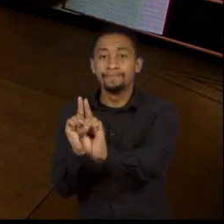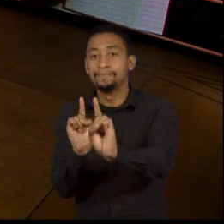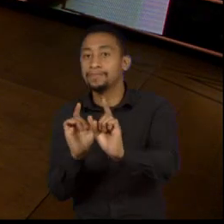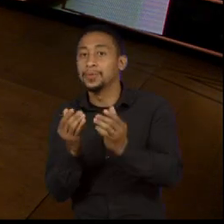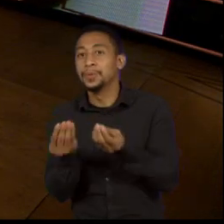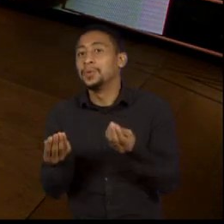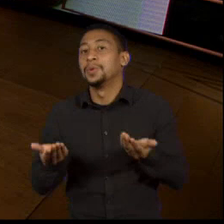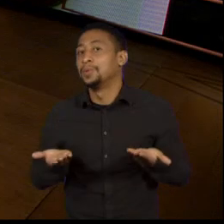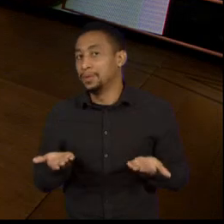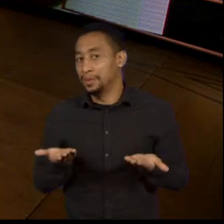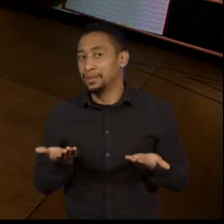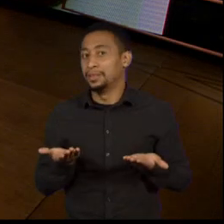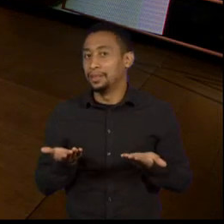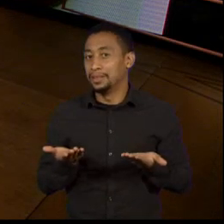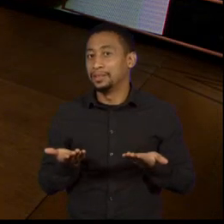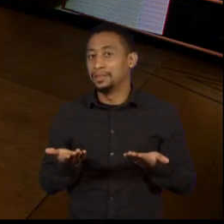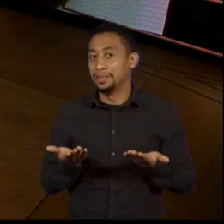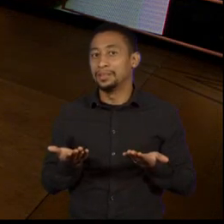E como